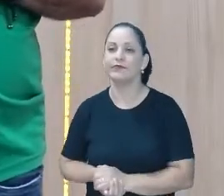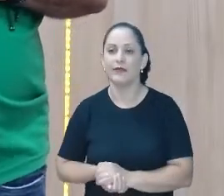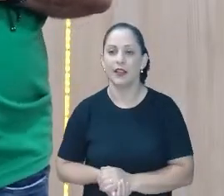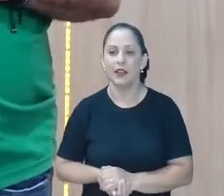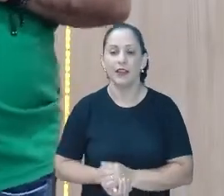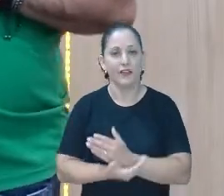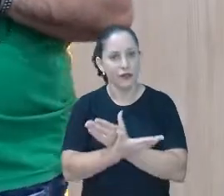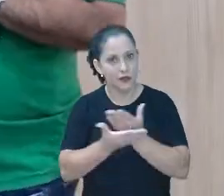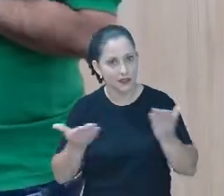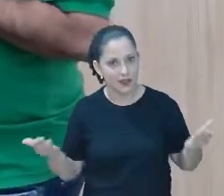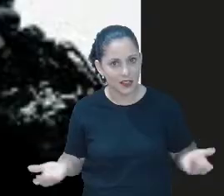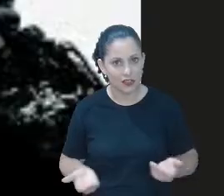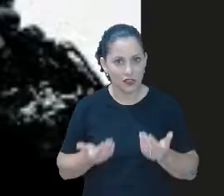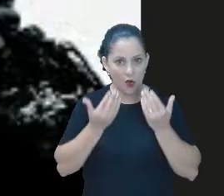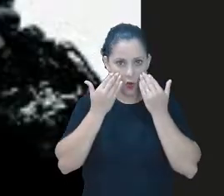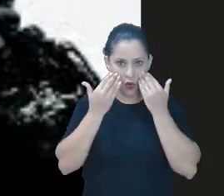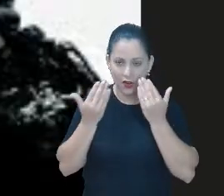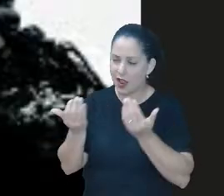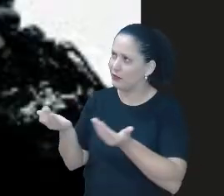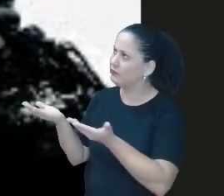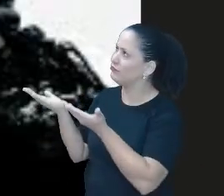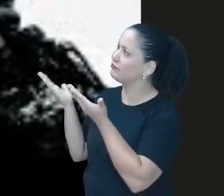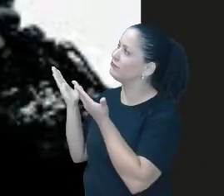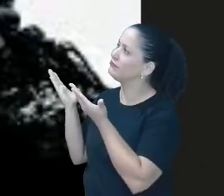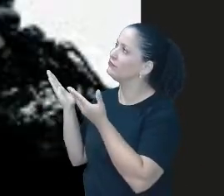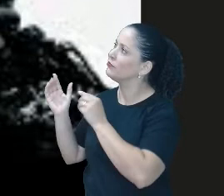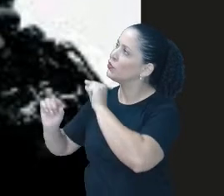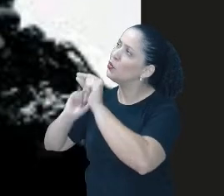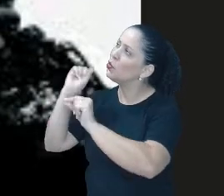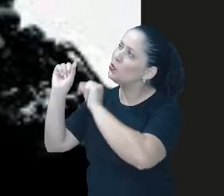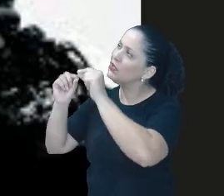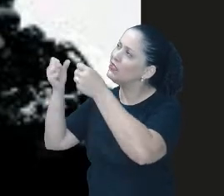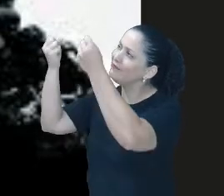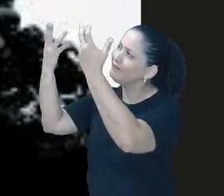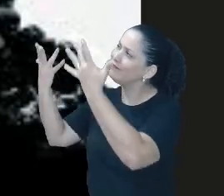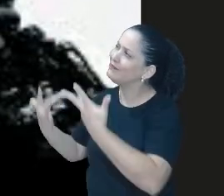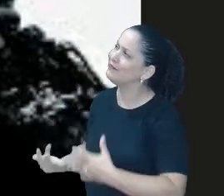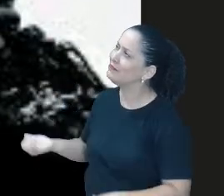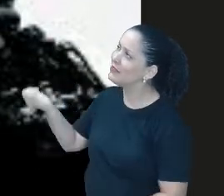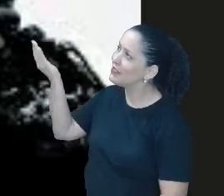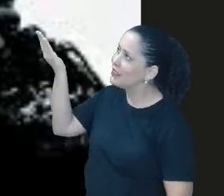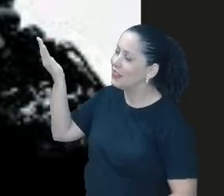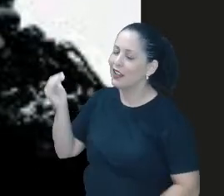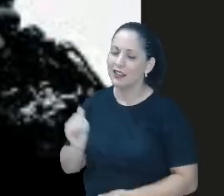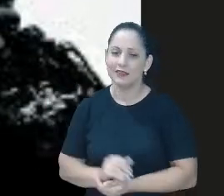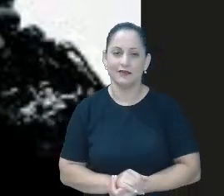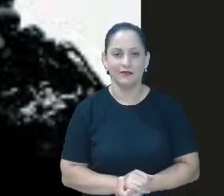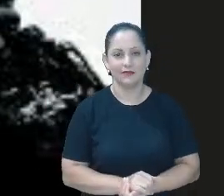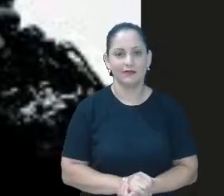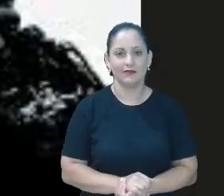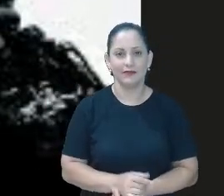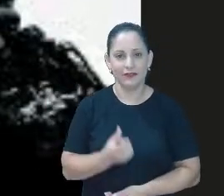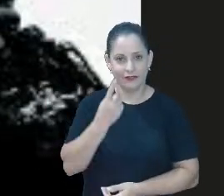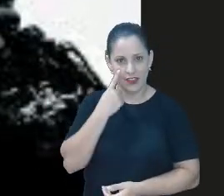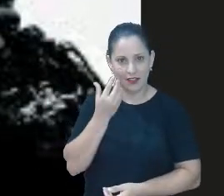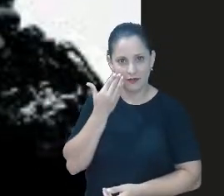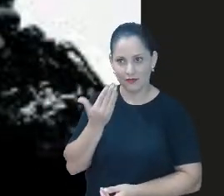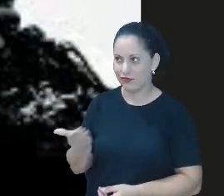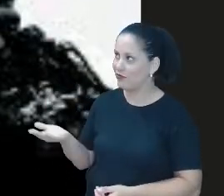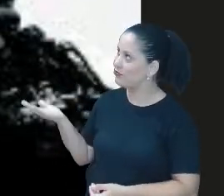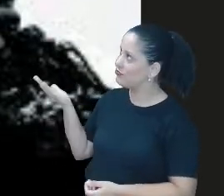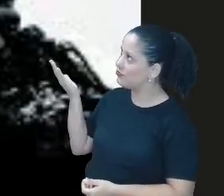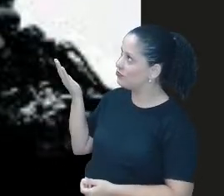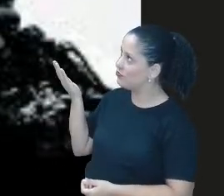prestem atenção nessa imagem. Então, o que é que a gente observa nessa imagem aqui? E aí, ó, vão observando, prestem